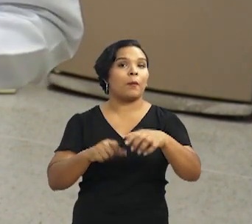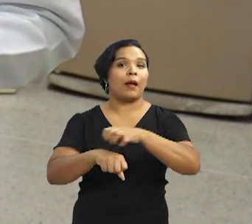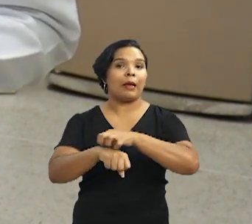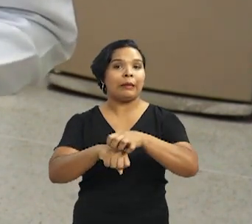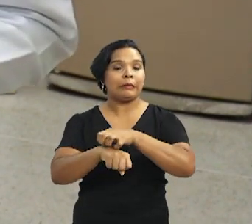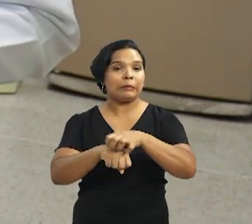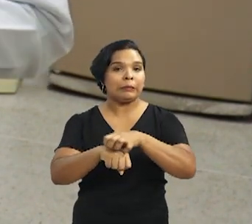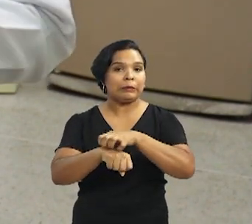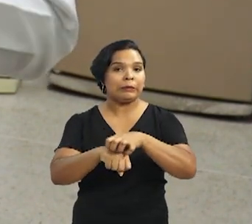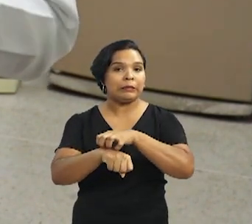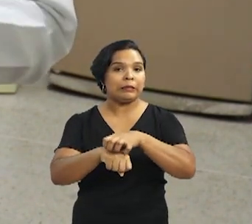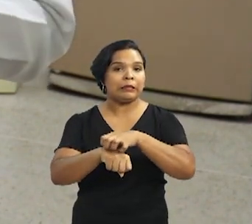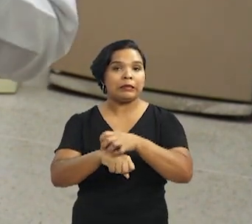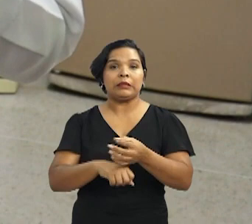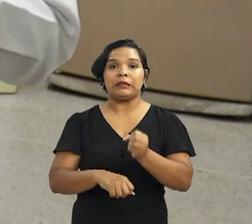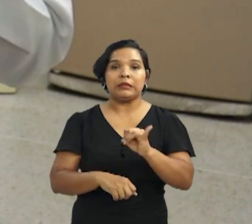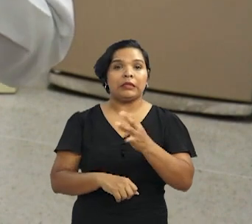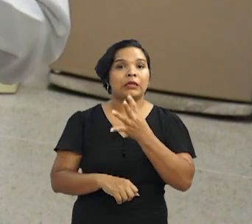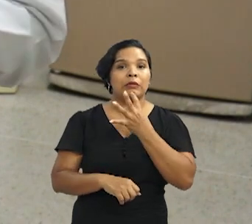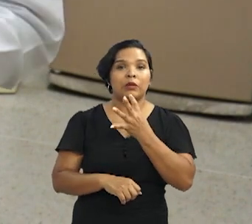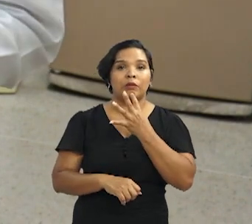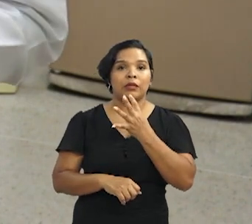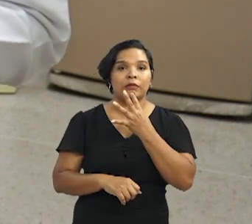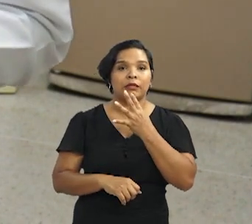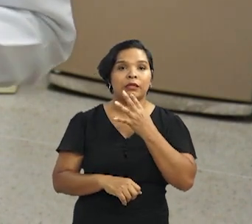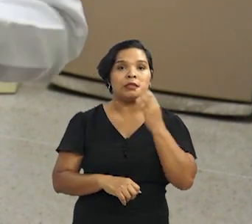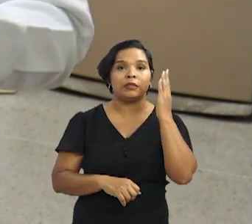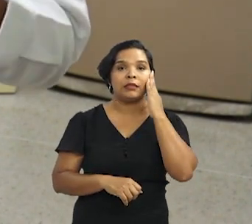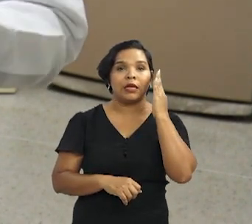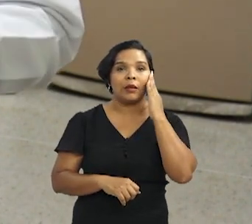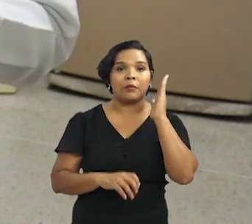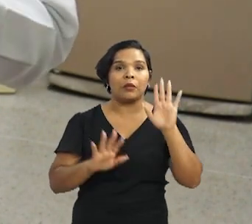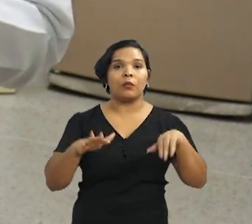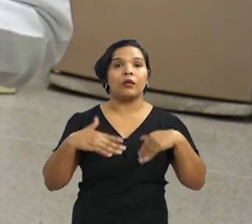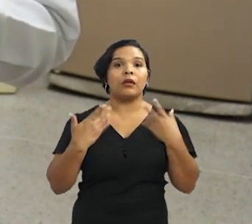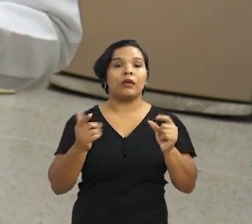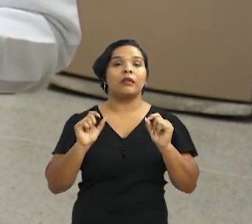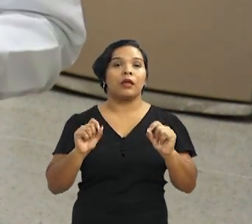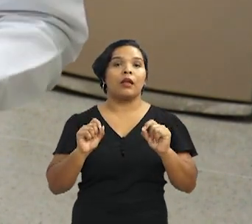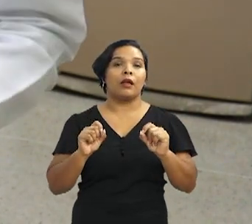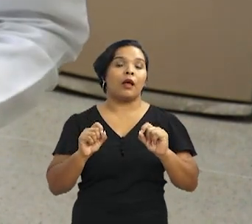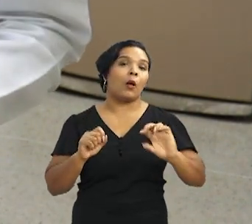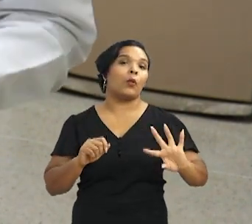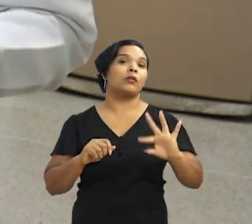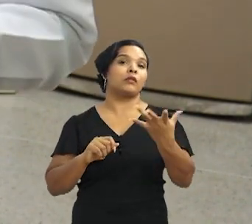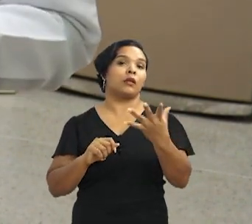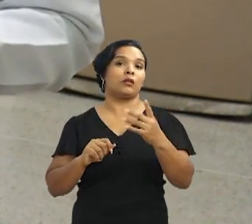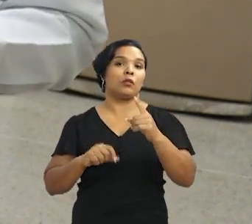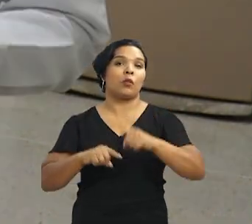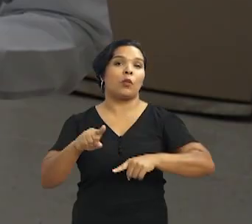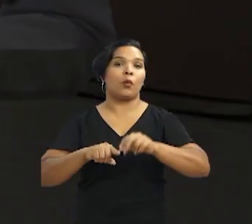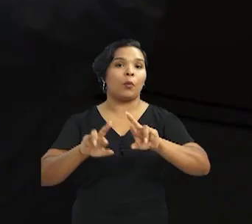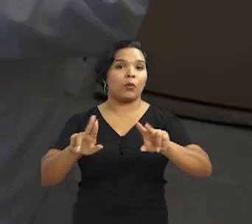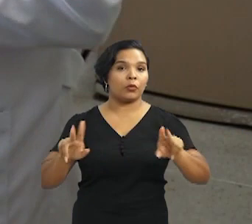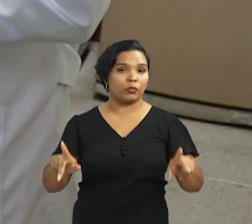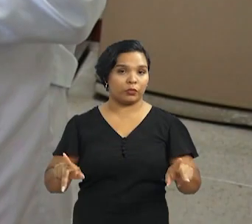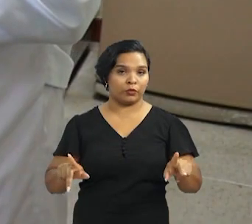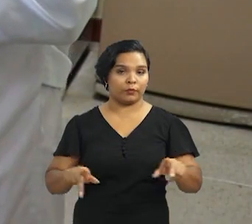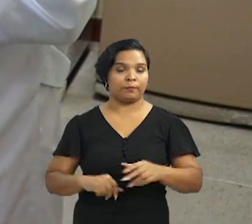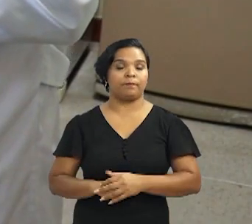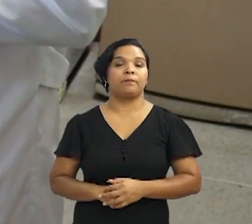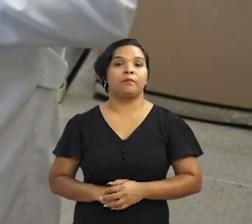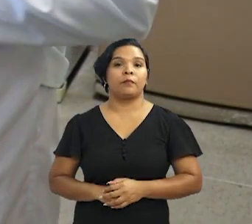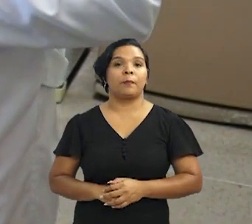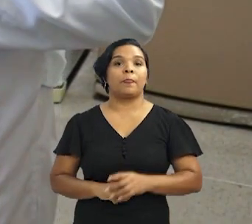reação alérgica sem nem conhecer, nem saber, né, que está consumindo aquele produto. Quando a gente desenvolve